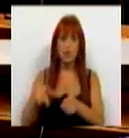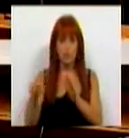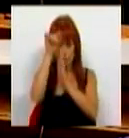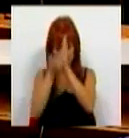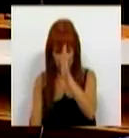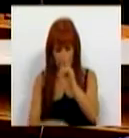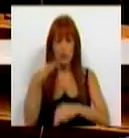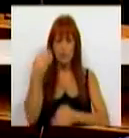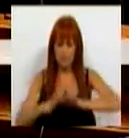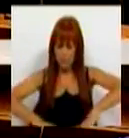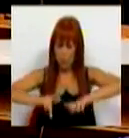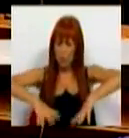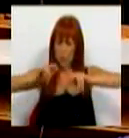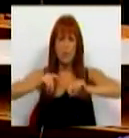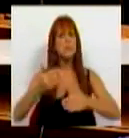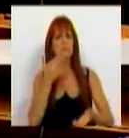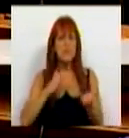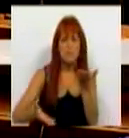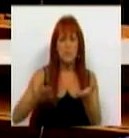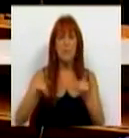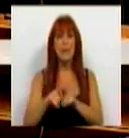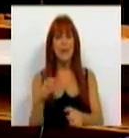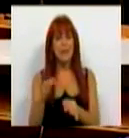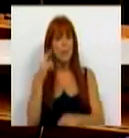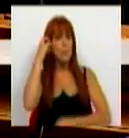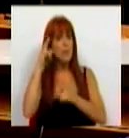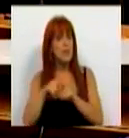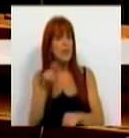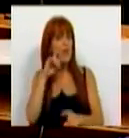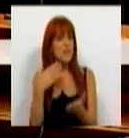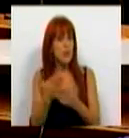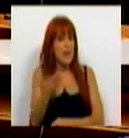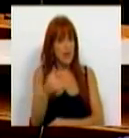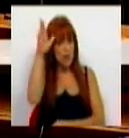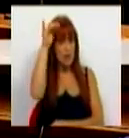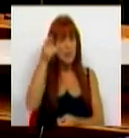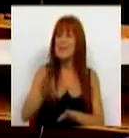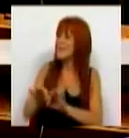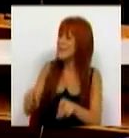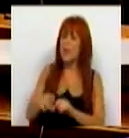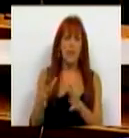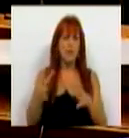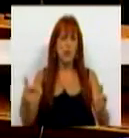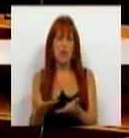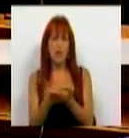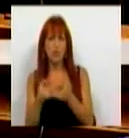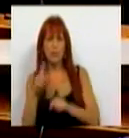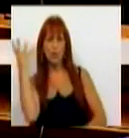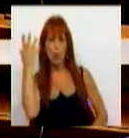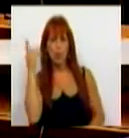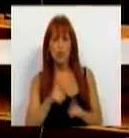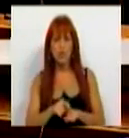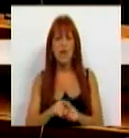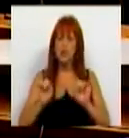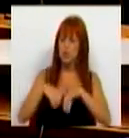articulado jurídico tem evoluído de forma equilibrada, na justa ponderação da defesa dos direitos dos animais, bem como da dimensão económica, cultural